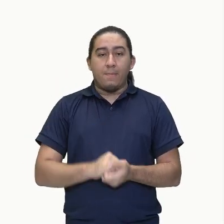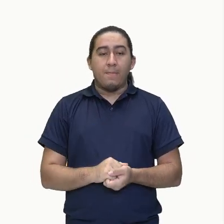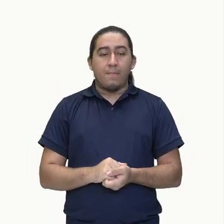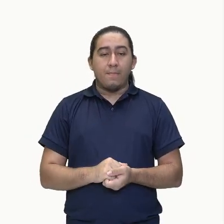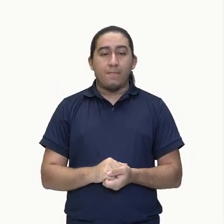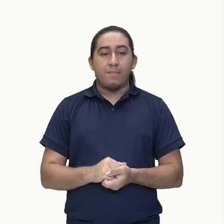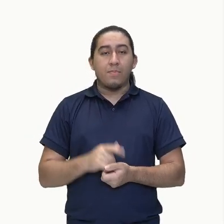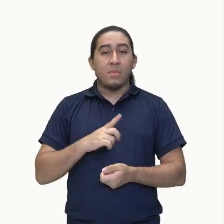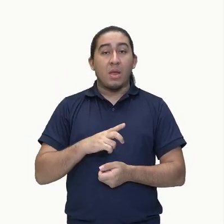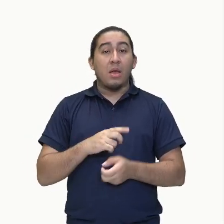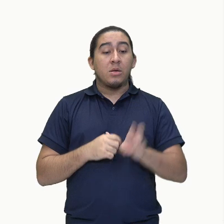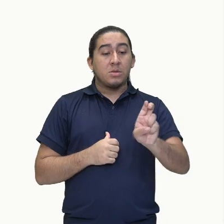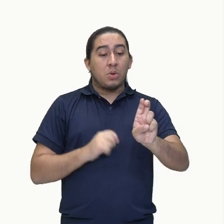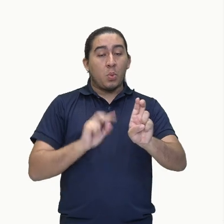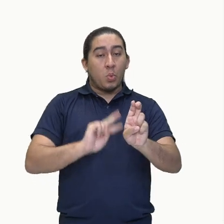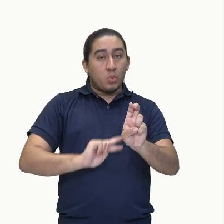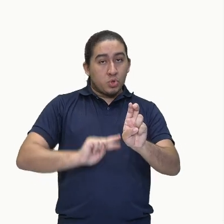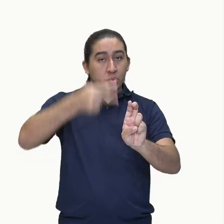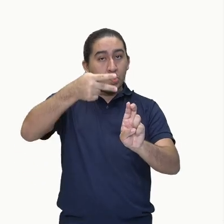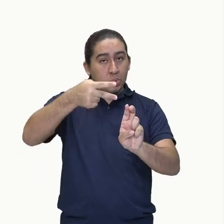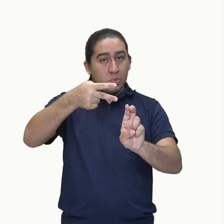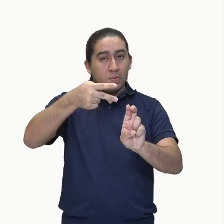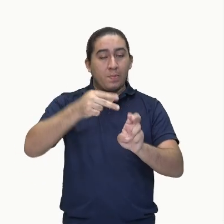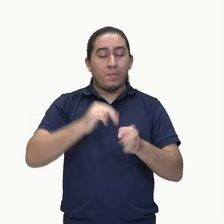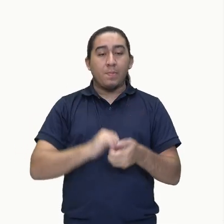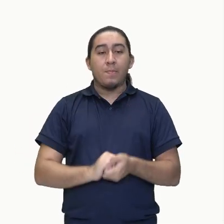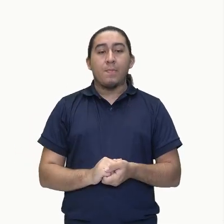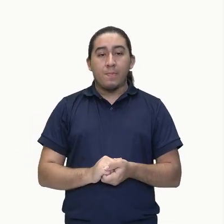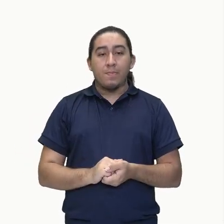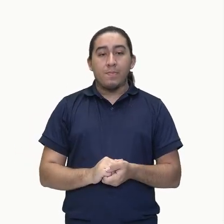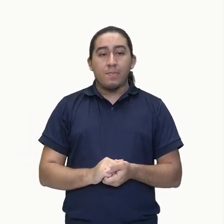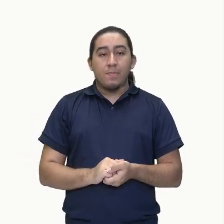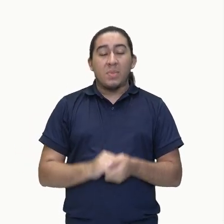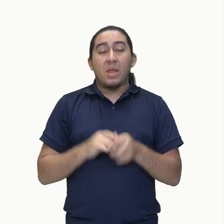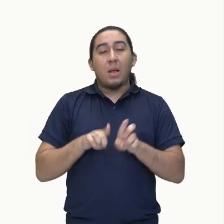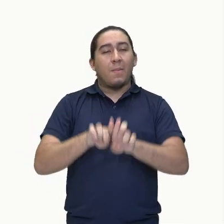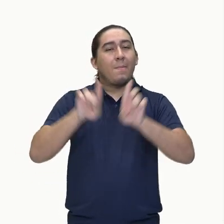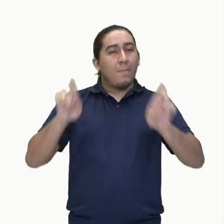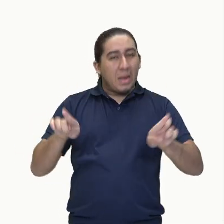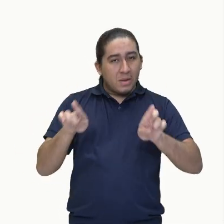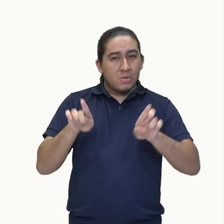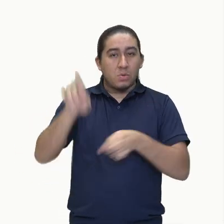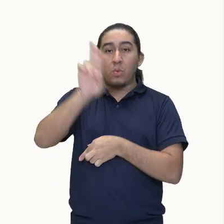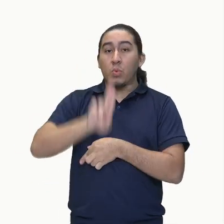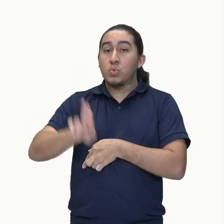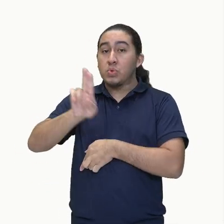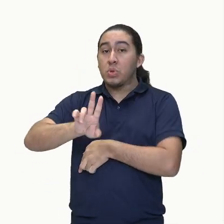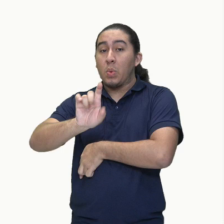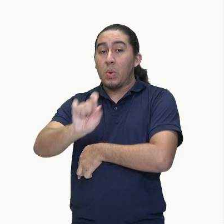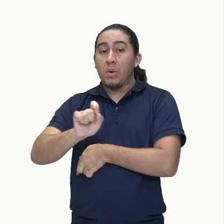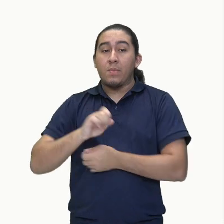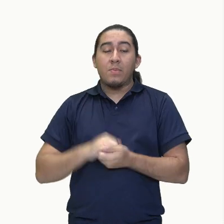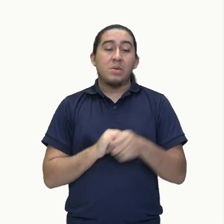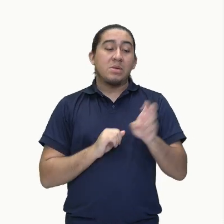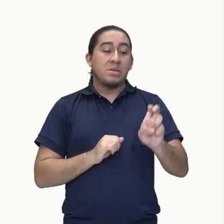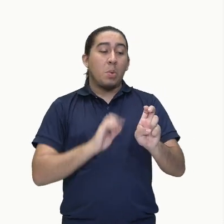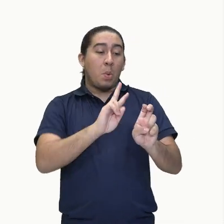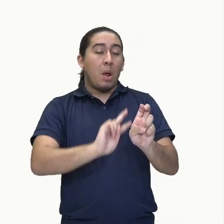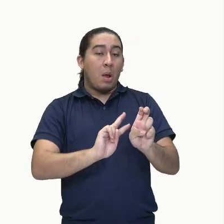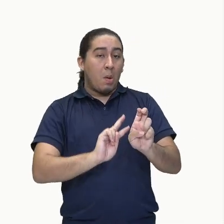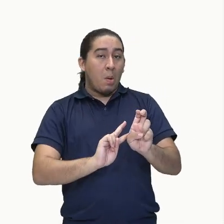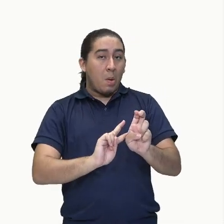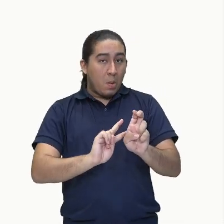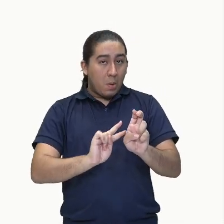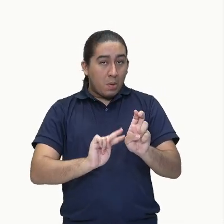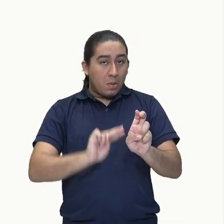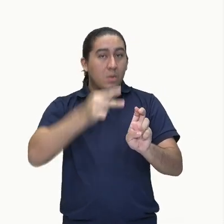5 elevado à segunda potência, ou 5 elevado a 2, mas geralmente é utilizado 5 ao quadrado. E o que